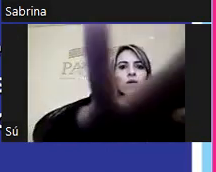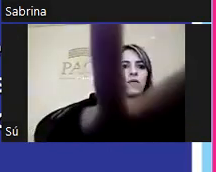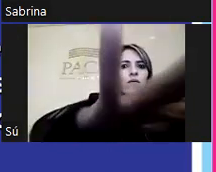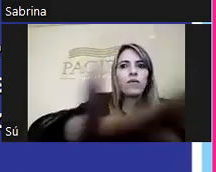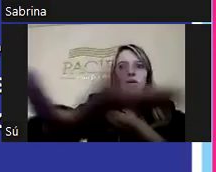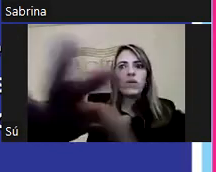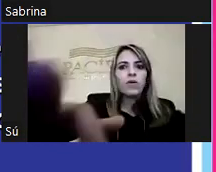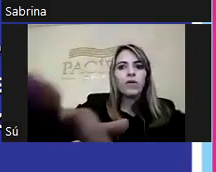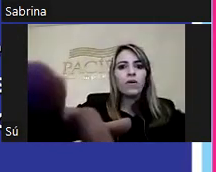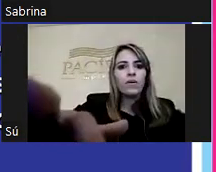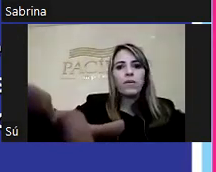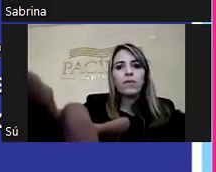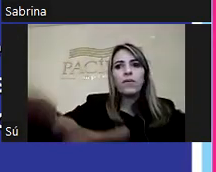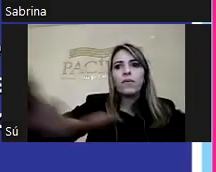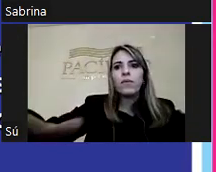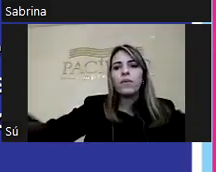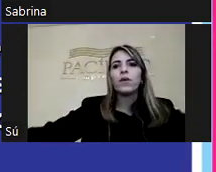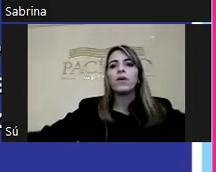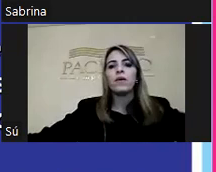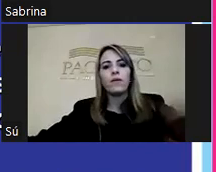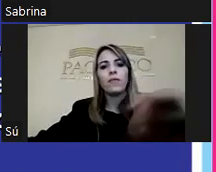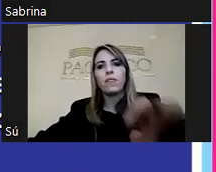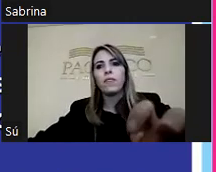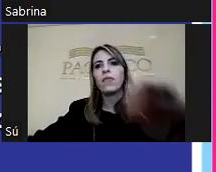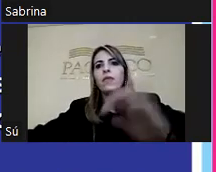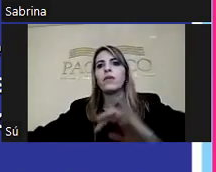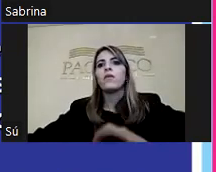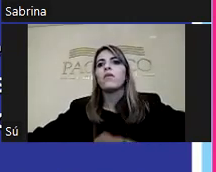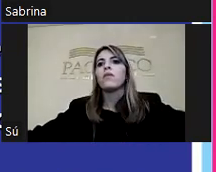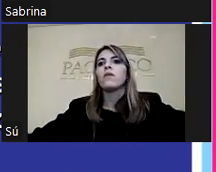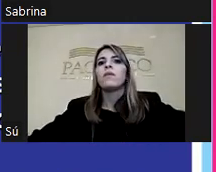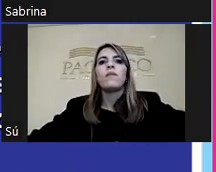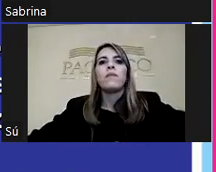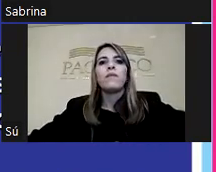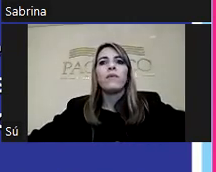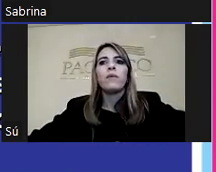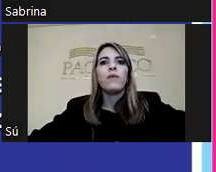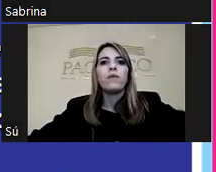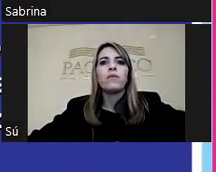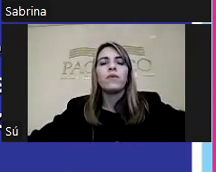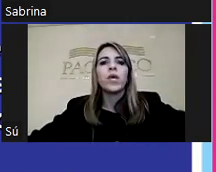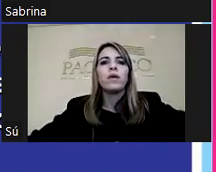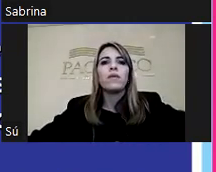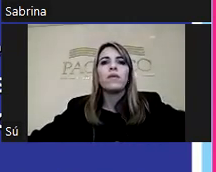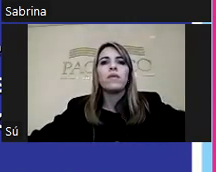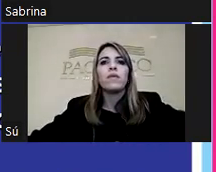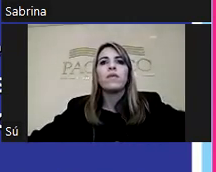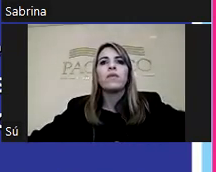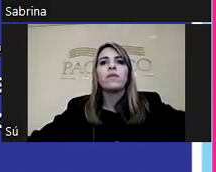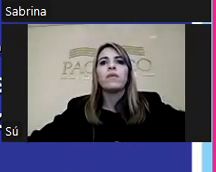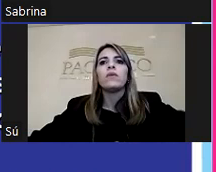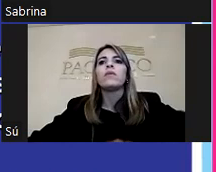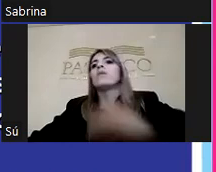depois. Porque provoca uma excitação intensa nas zonas erógenas, situadas nas